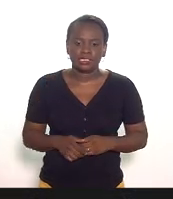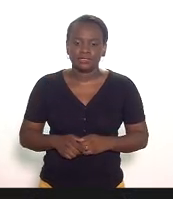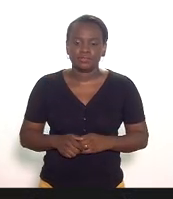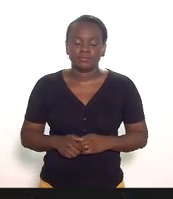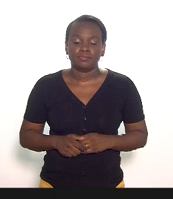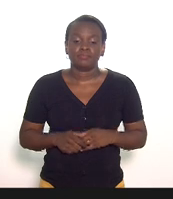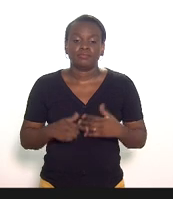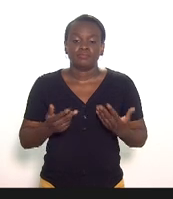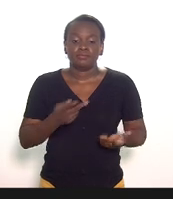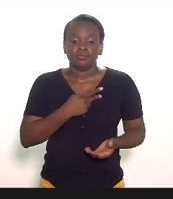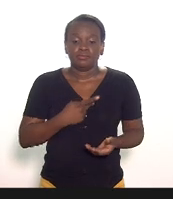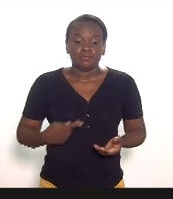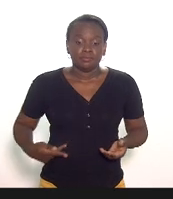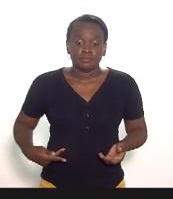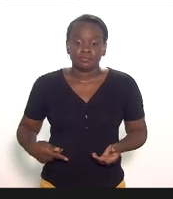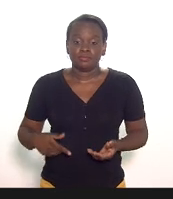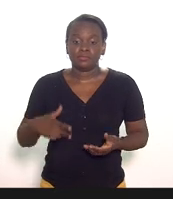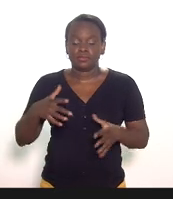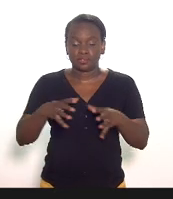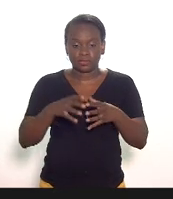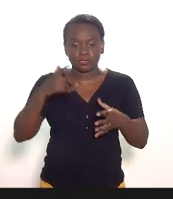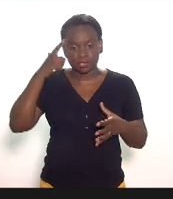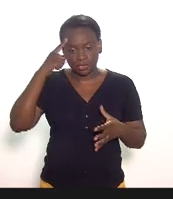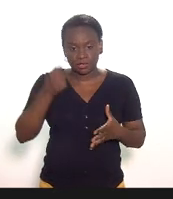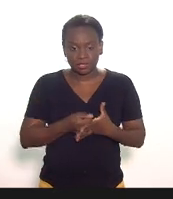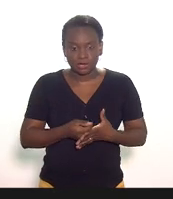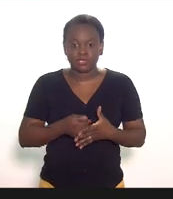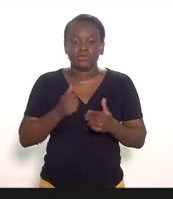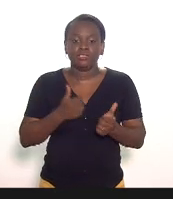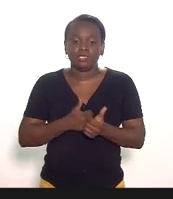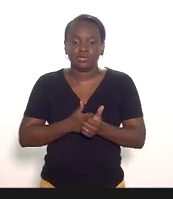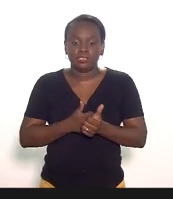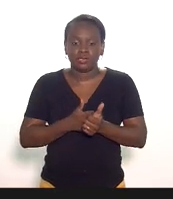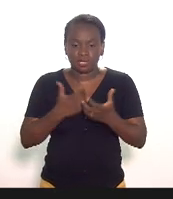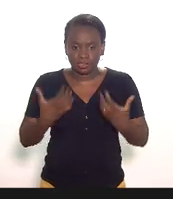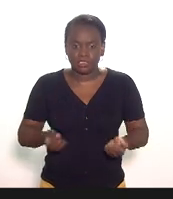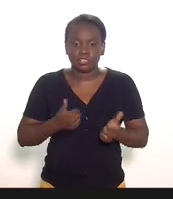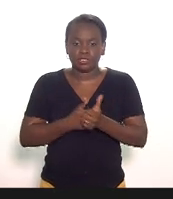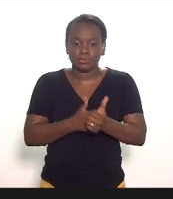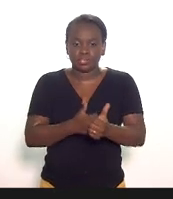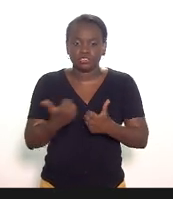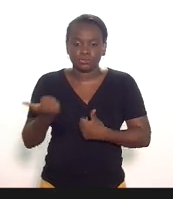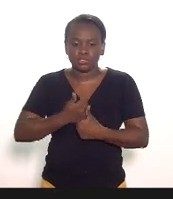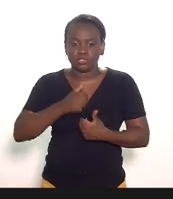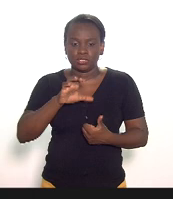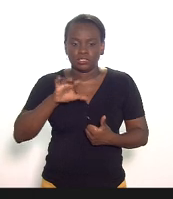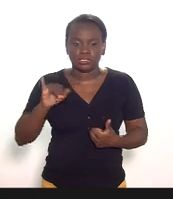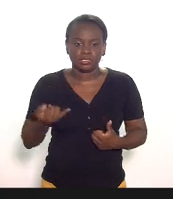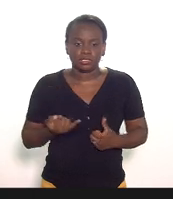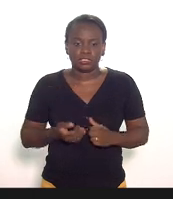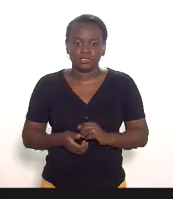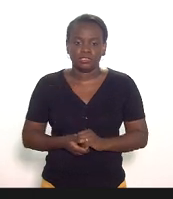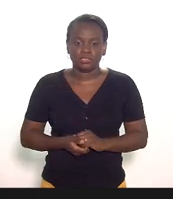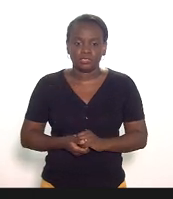Presidente, parecer favorável acompanhando o substitutivo da CCJ.